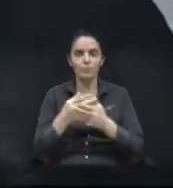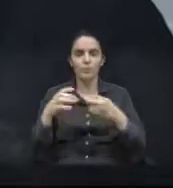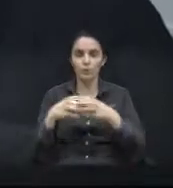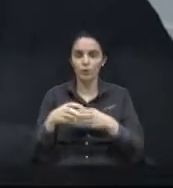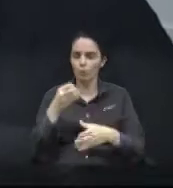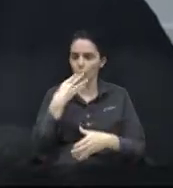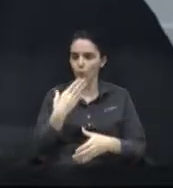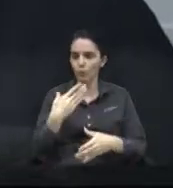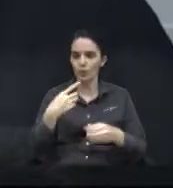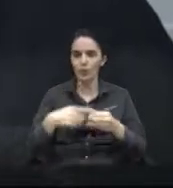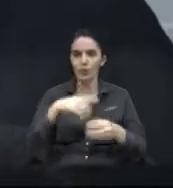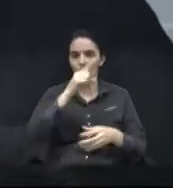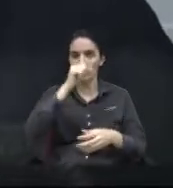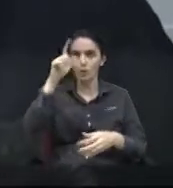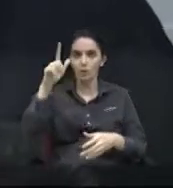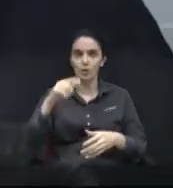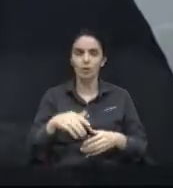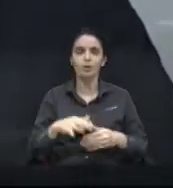de